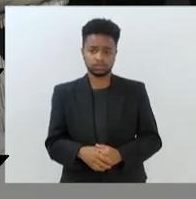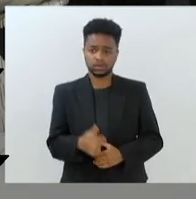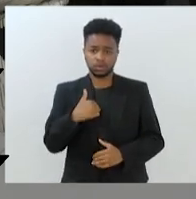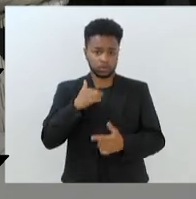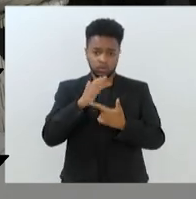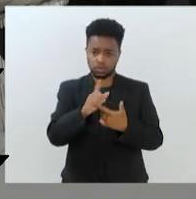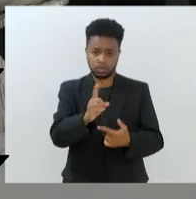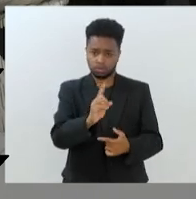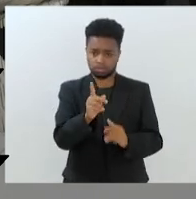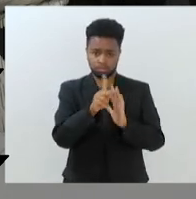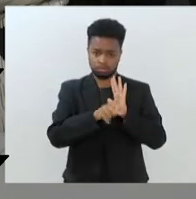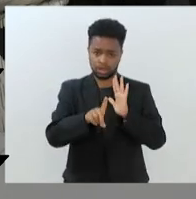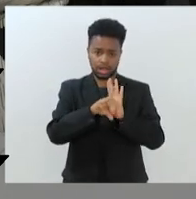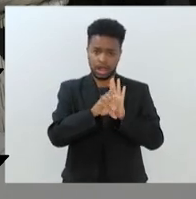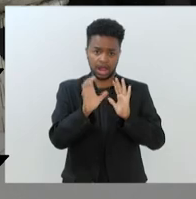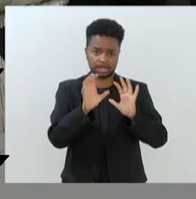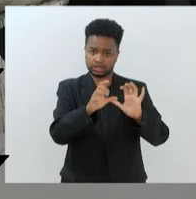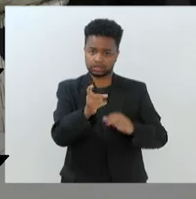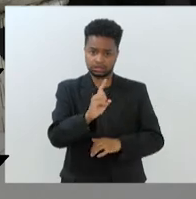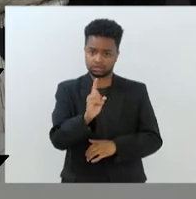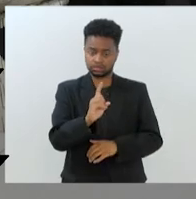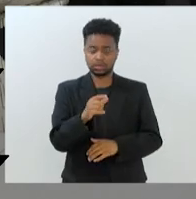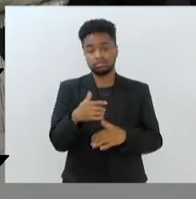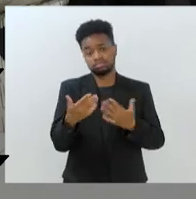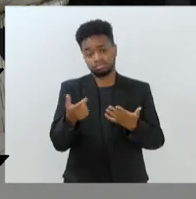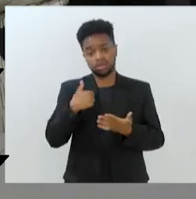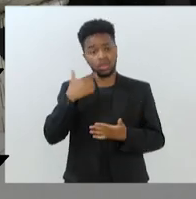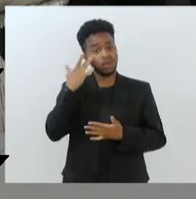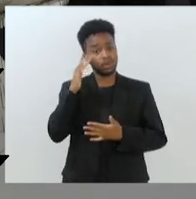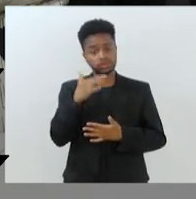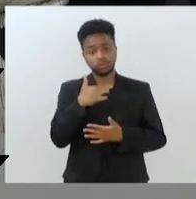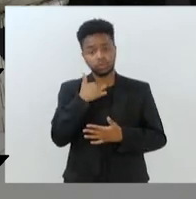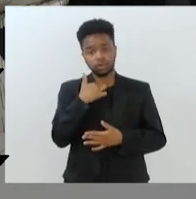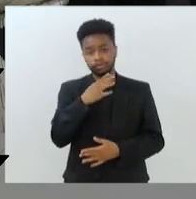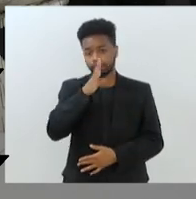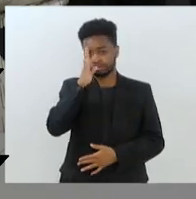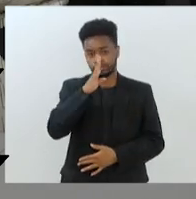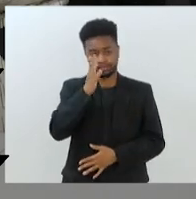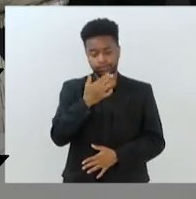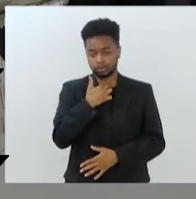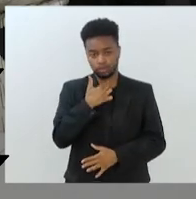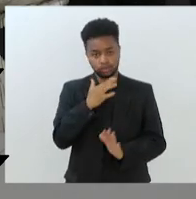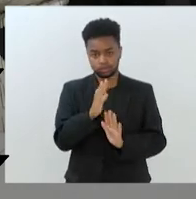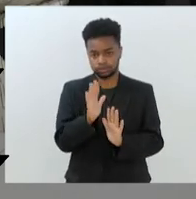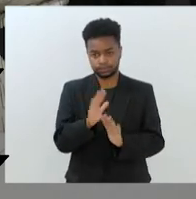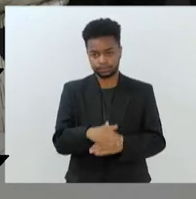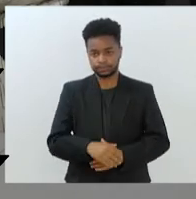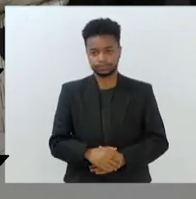assim. E acho que não pode haver uma banalização. Tem que haver zelo.